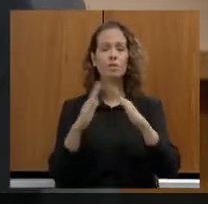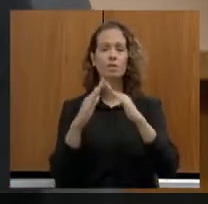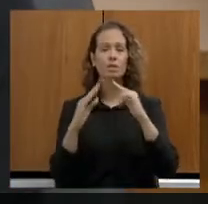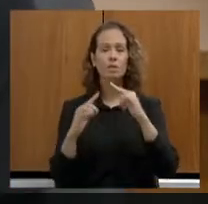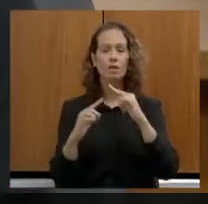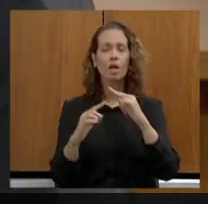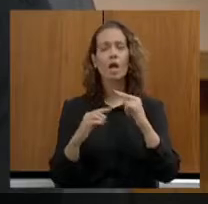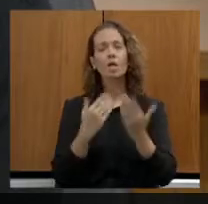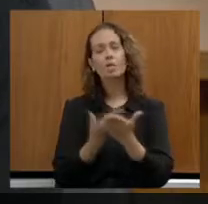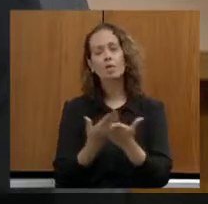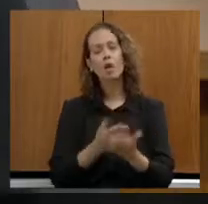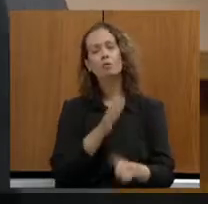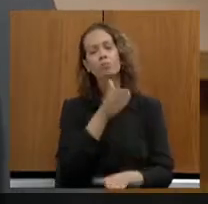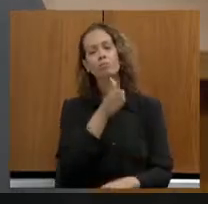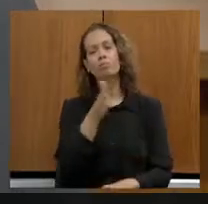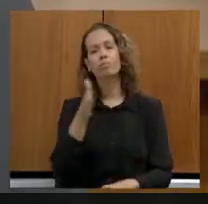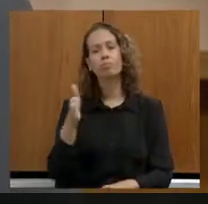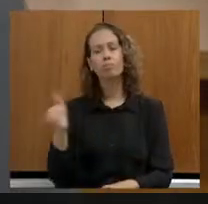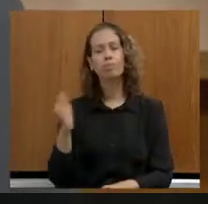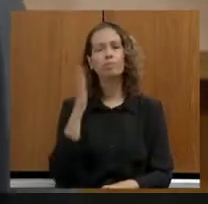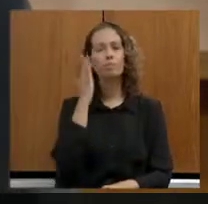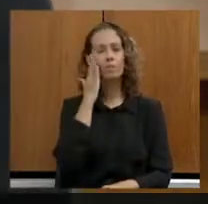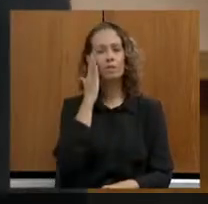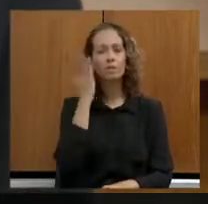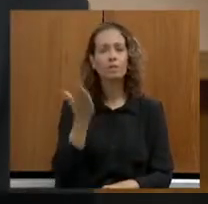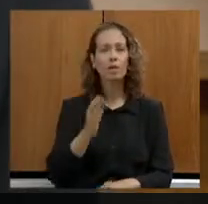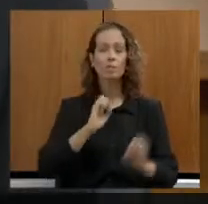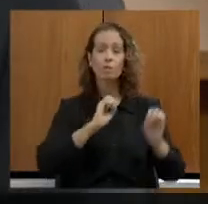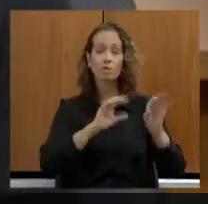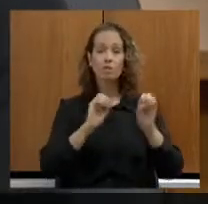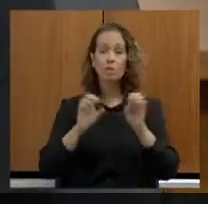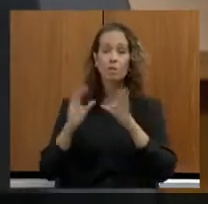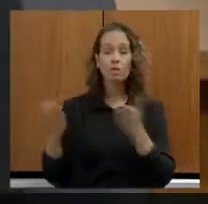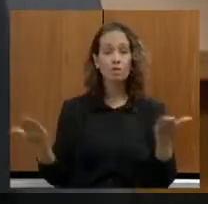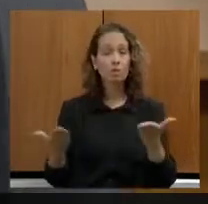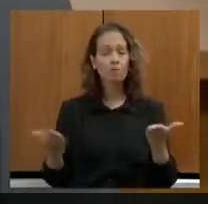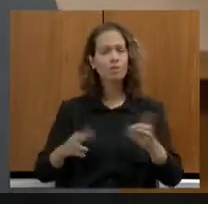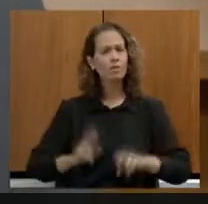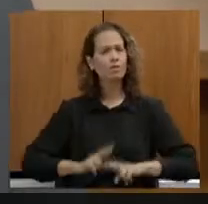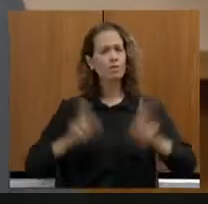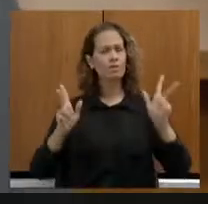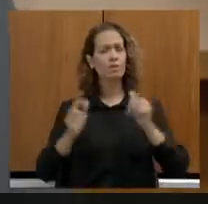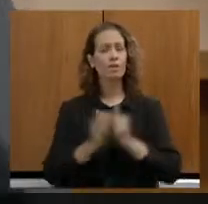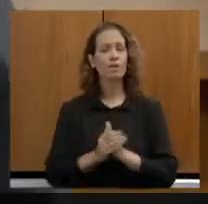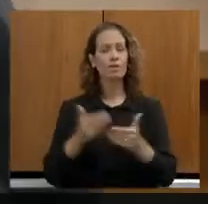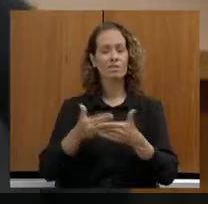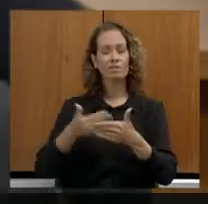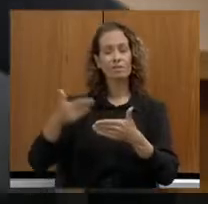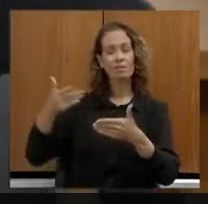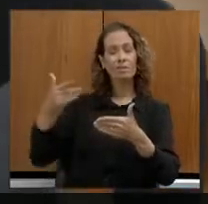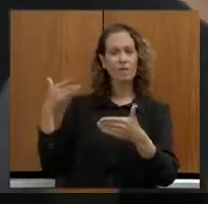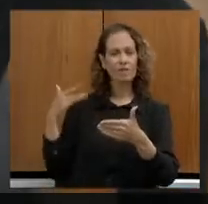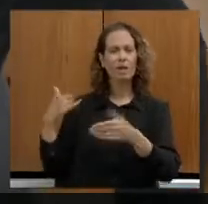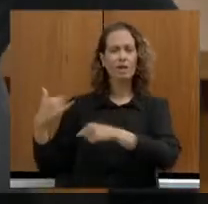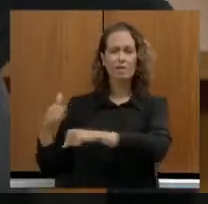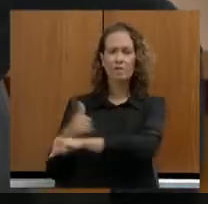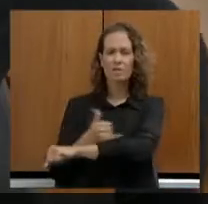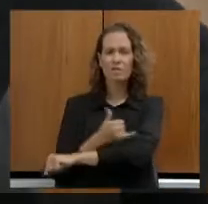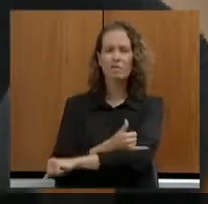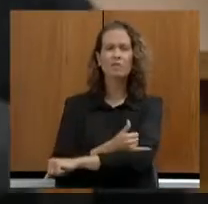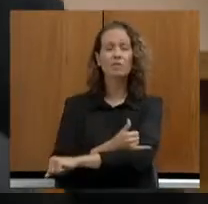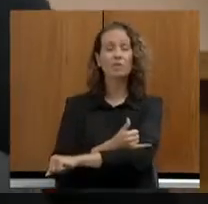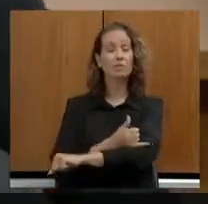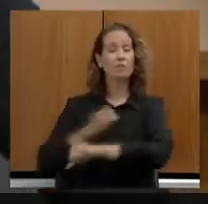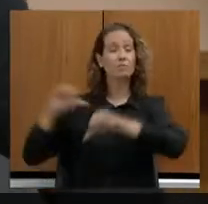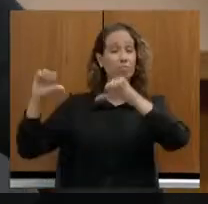conhecem as escolas que a rede Estadual de Educação não é mais a mesma né deixamos um traz um passado em termos de infraestrutura